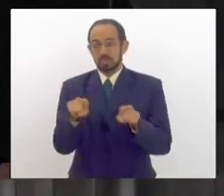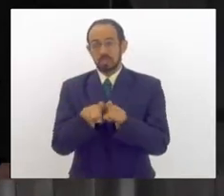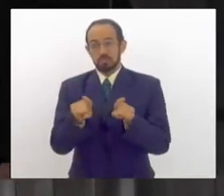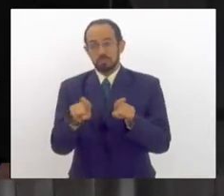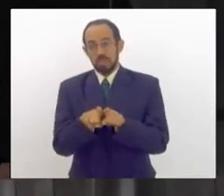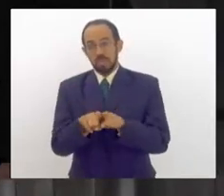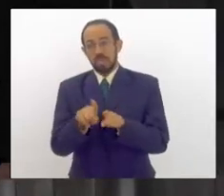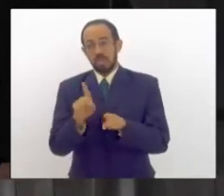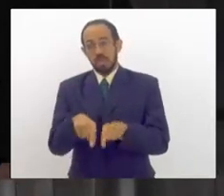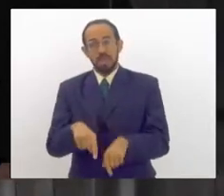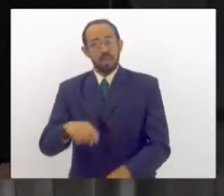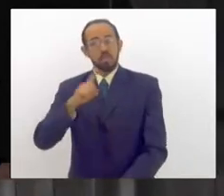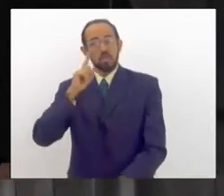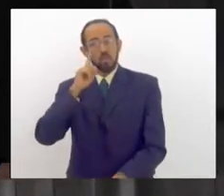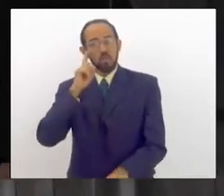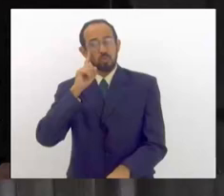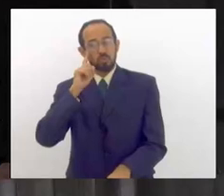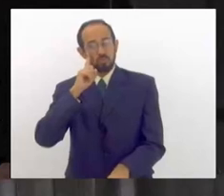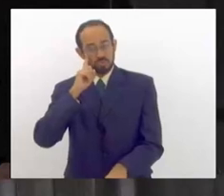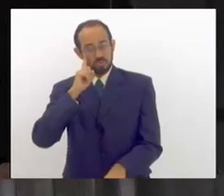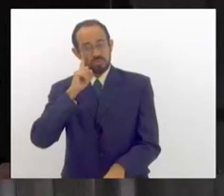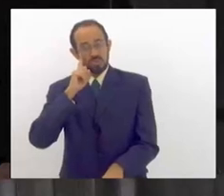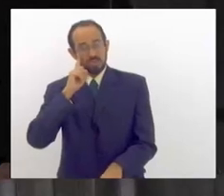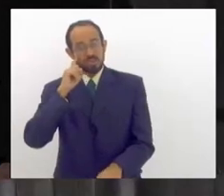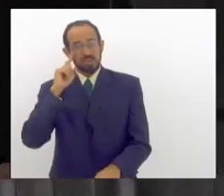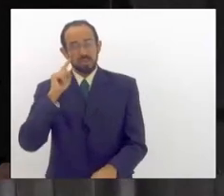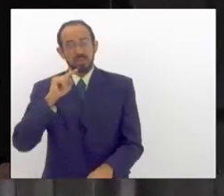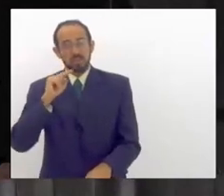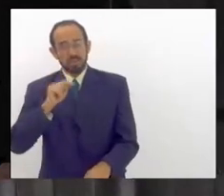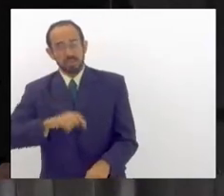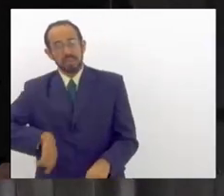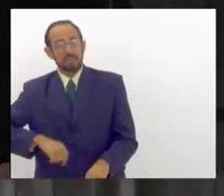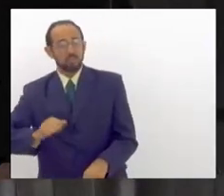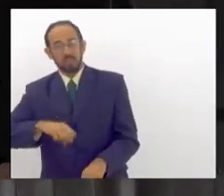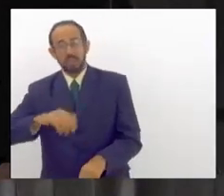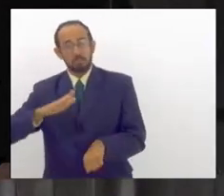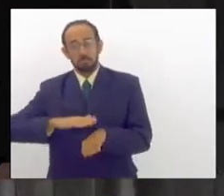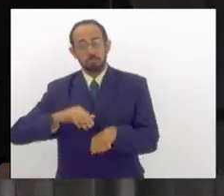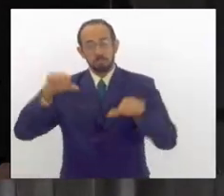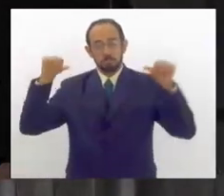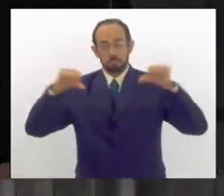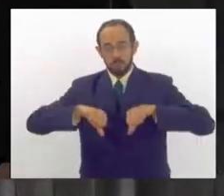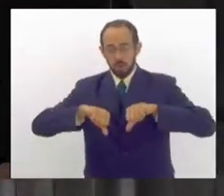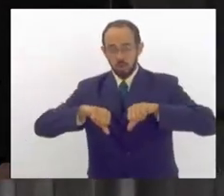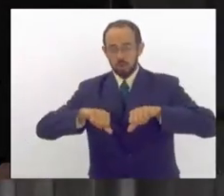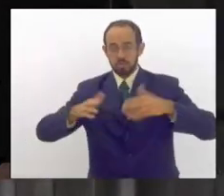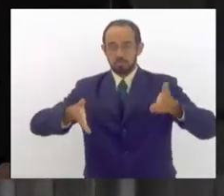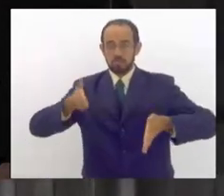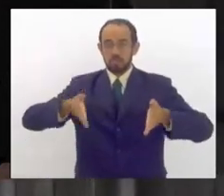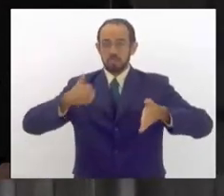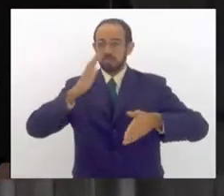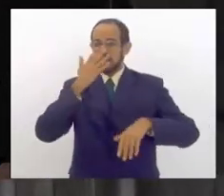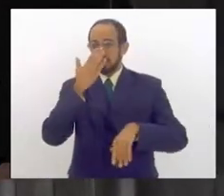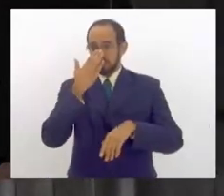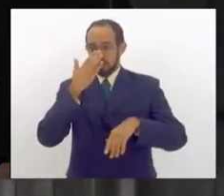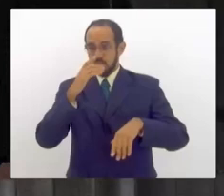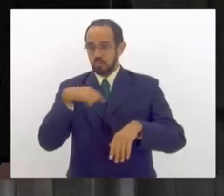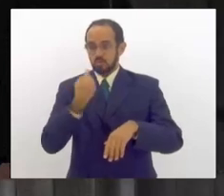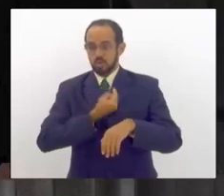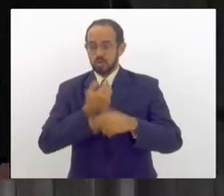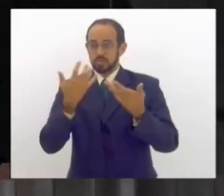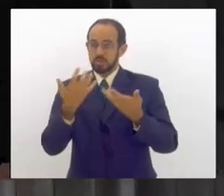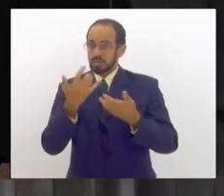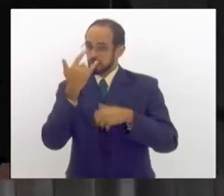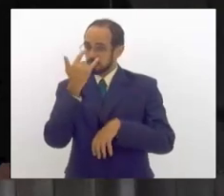algo cotidiano, rotineiro, e que se intensifica nesse período. Então, a gente quer aqui chamar